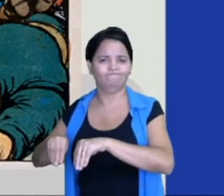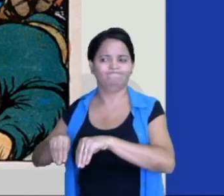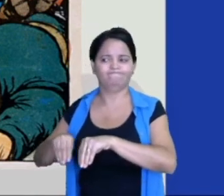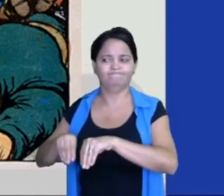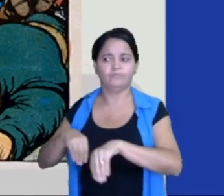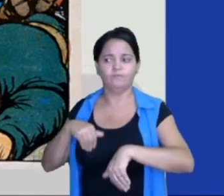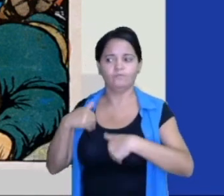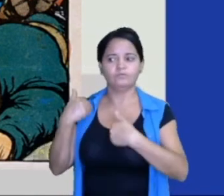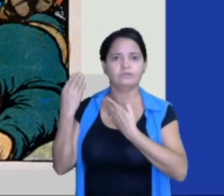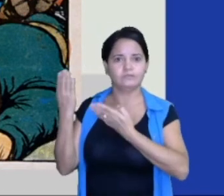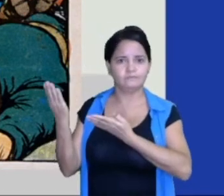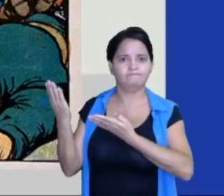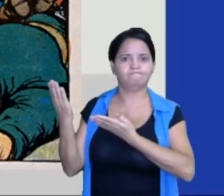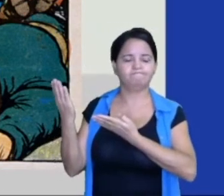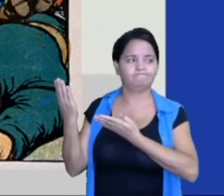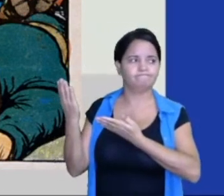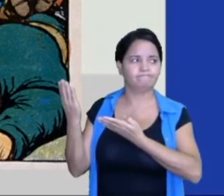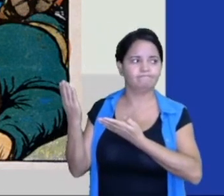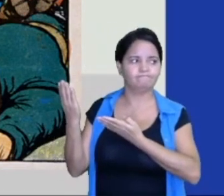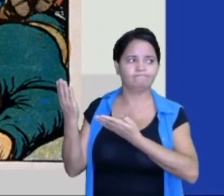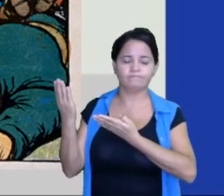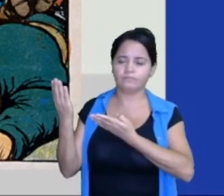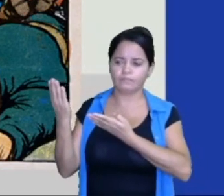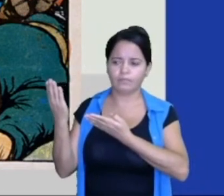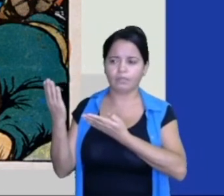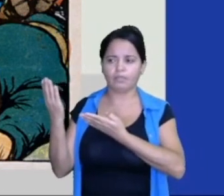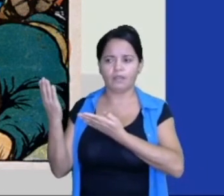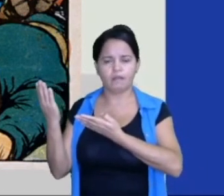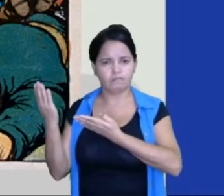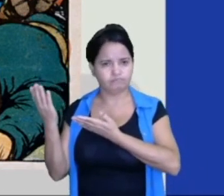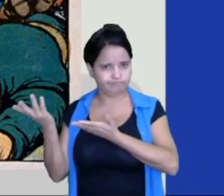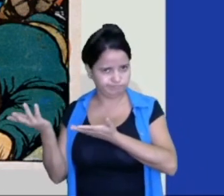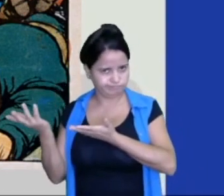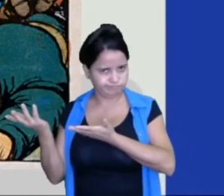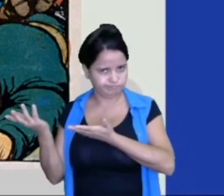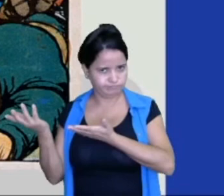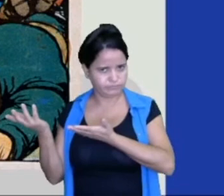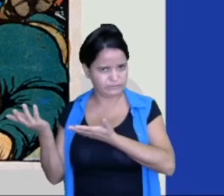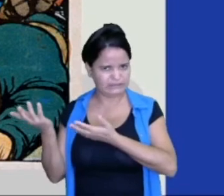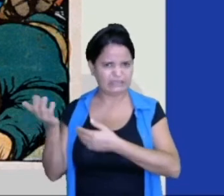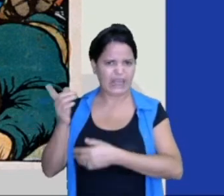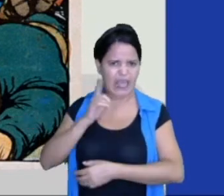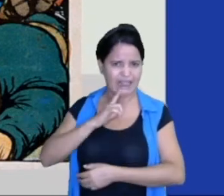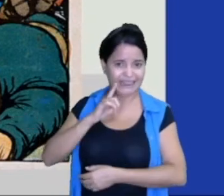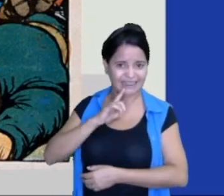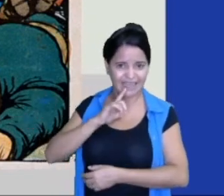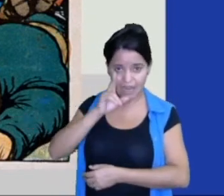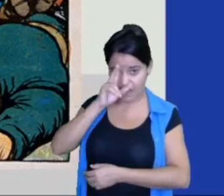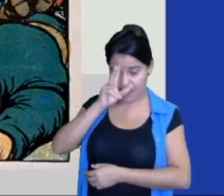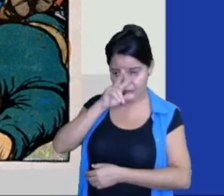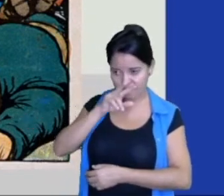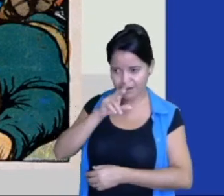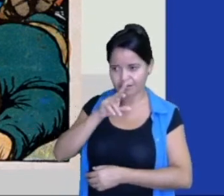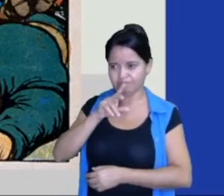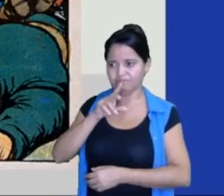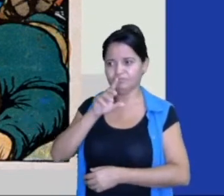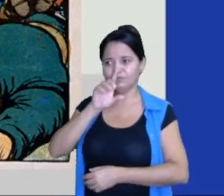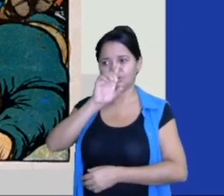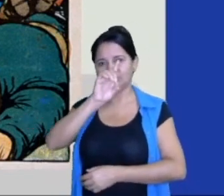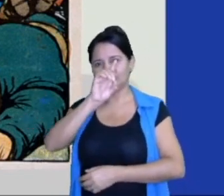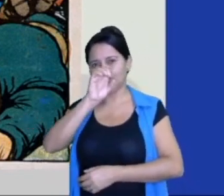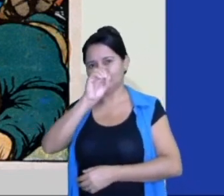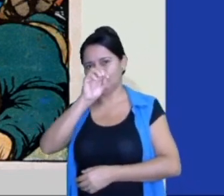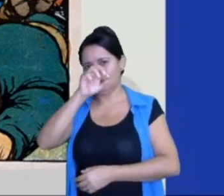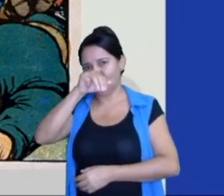Nessa imagem, nós temos duas charges, né? Sobre o Domingo Sangrento. Bom, pessoal,